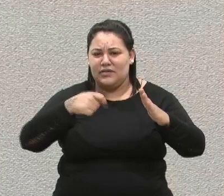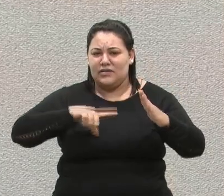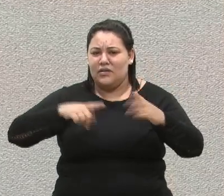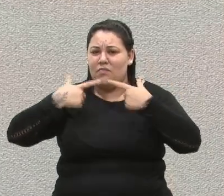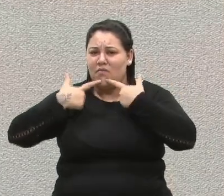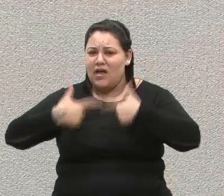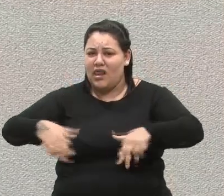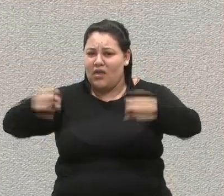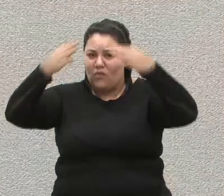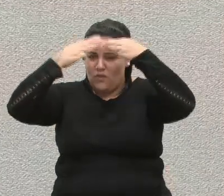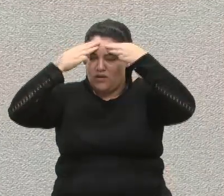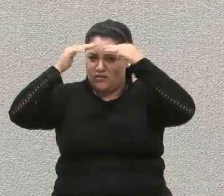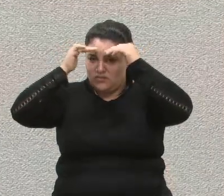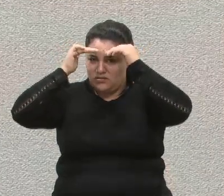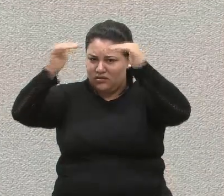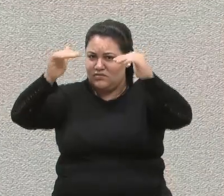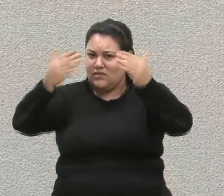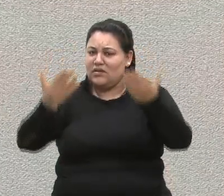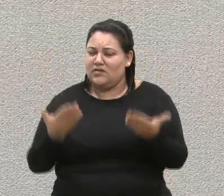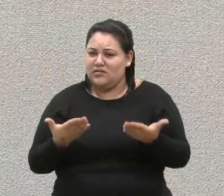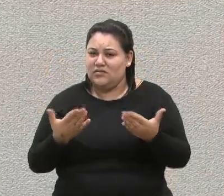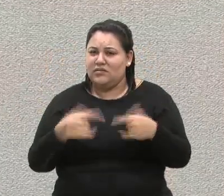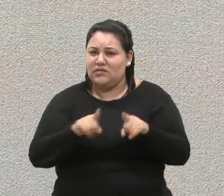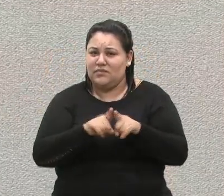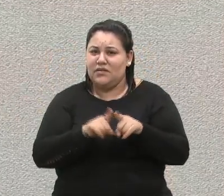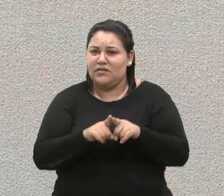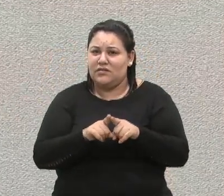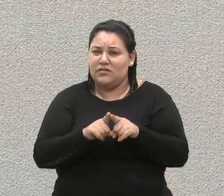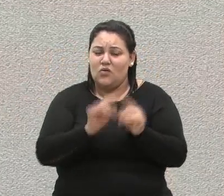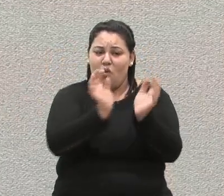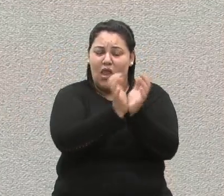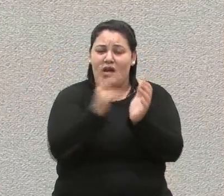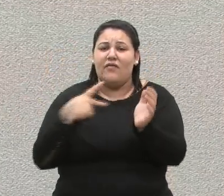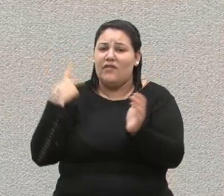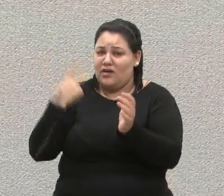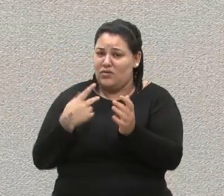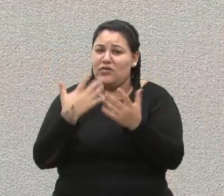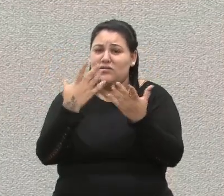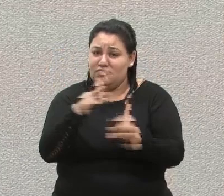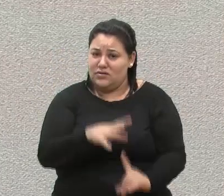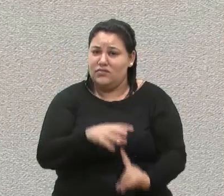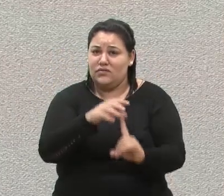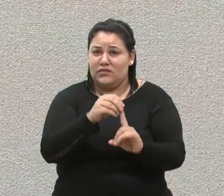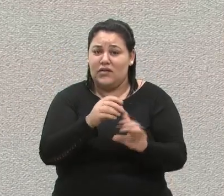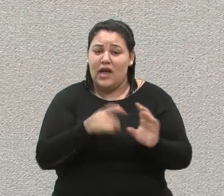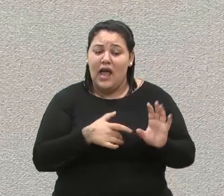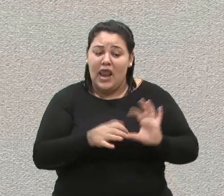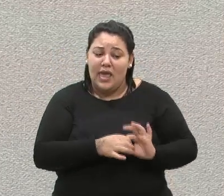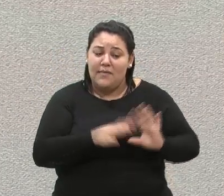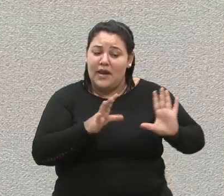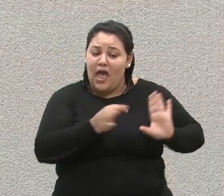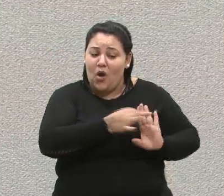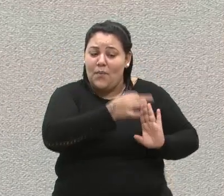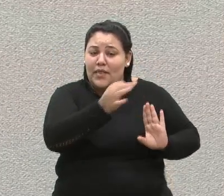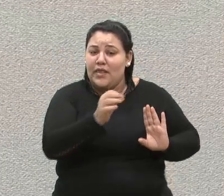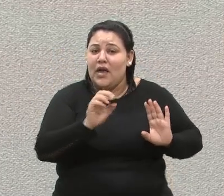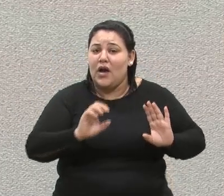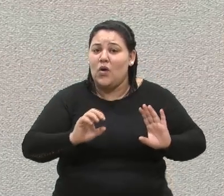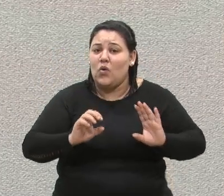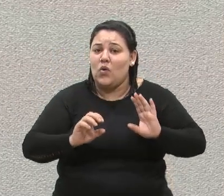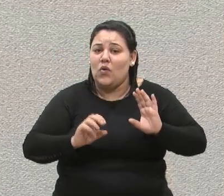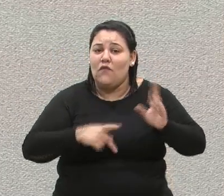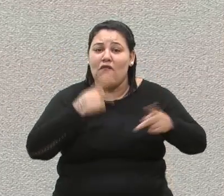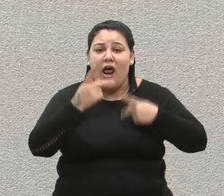respeitosa, inclusive com os colegas vereadores, né? Então, a liberdade de expressão ela